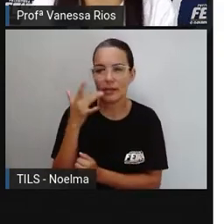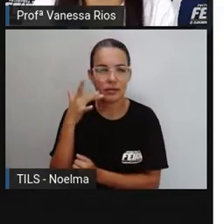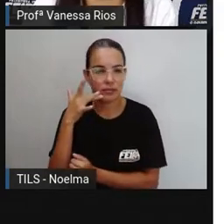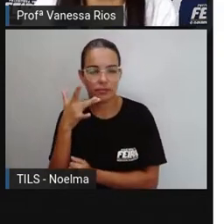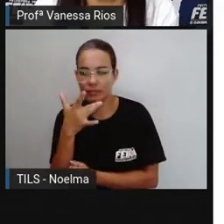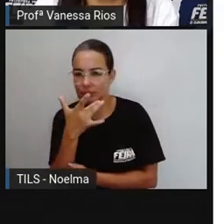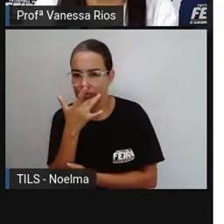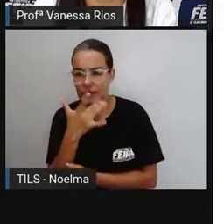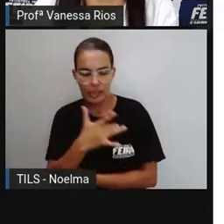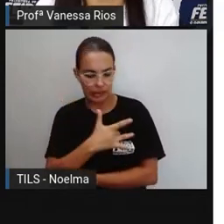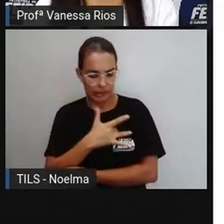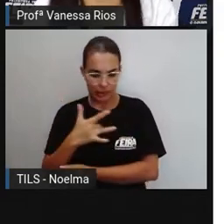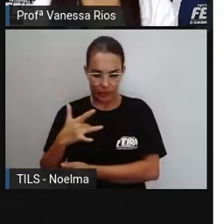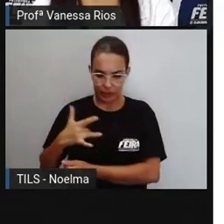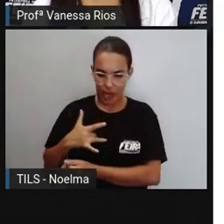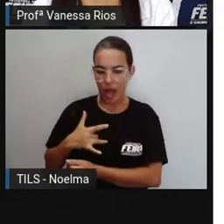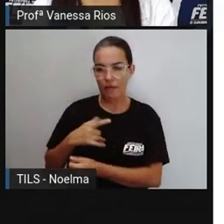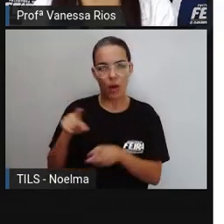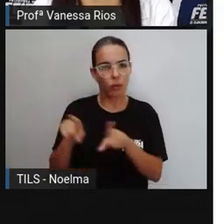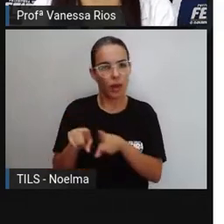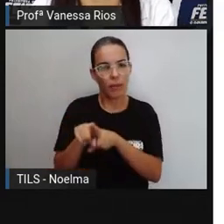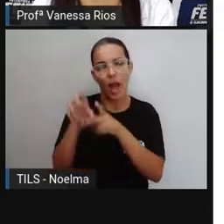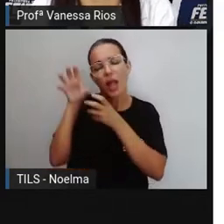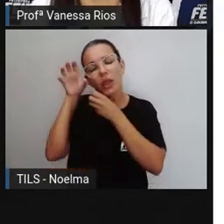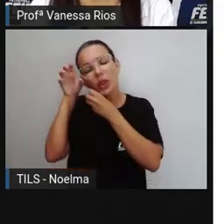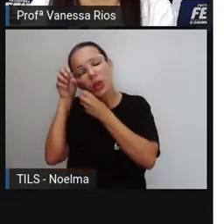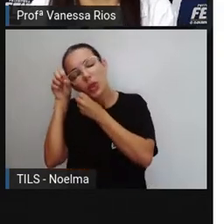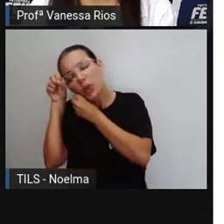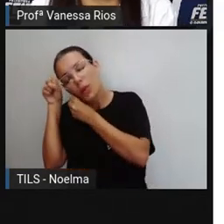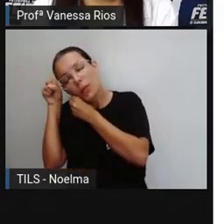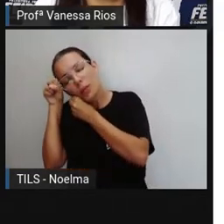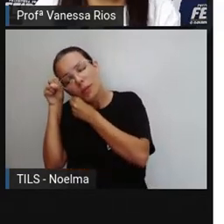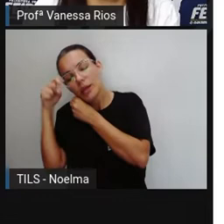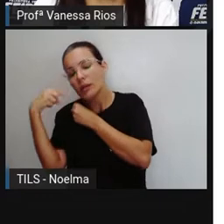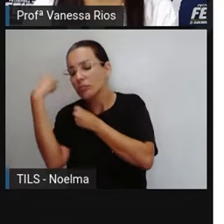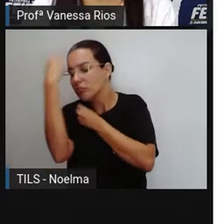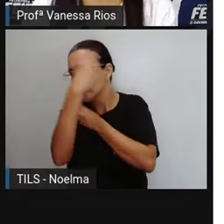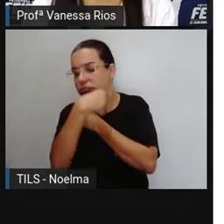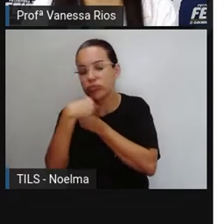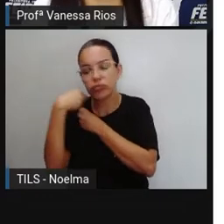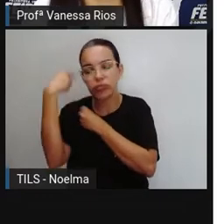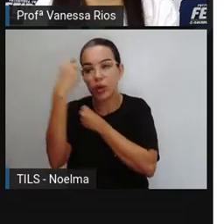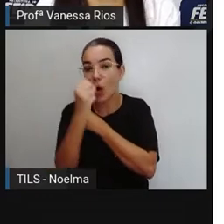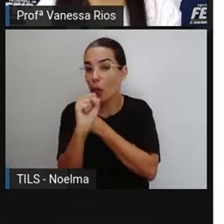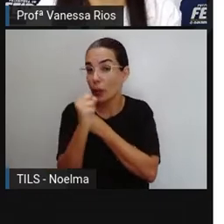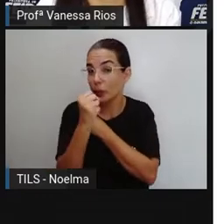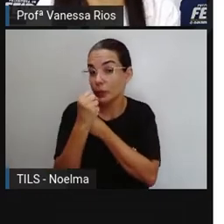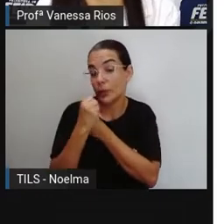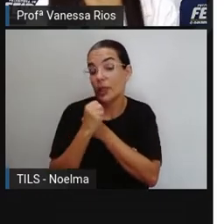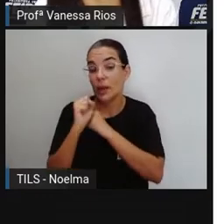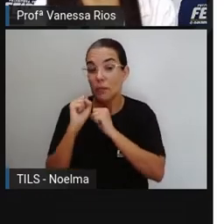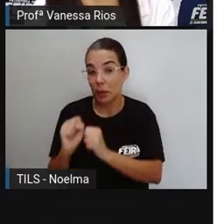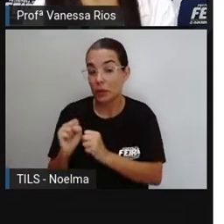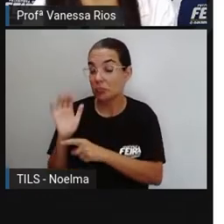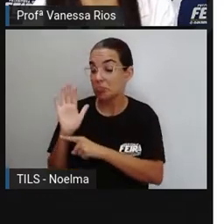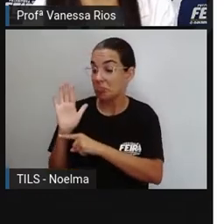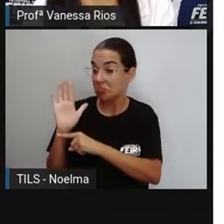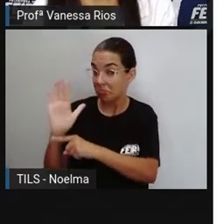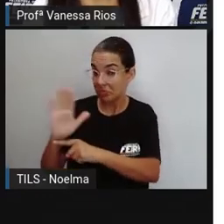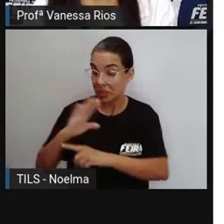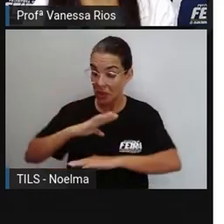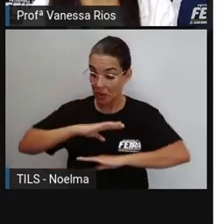a dormir uma quantidade de horas normais, não é? Favorecem aí para que o corpo